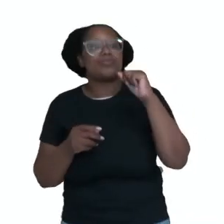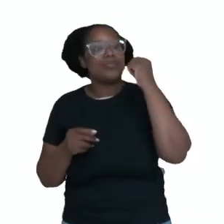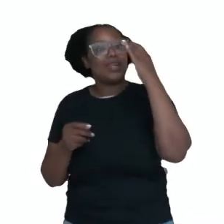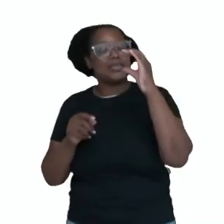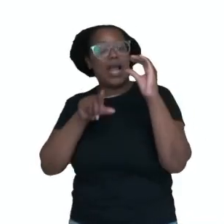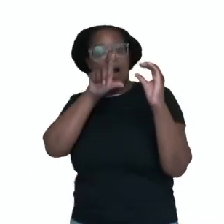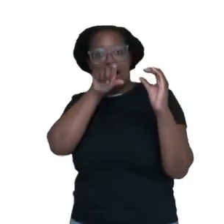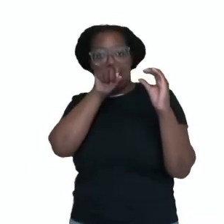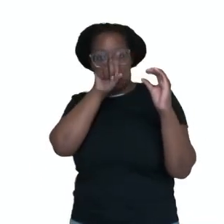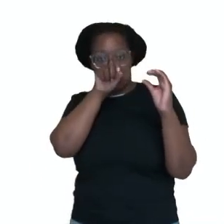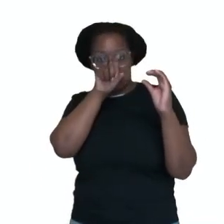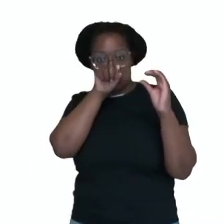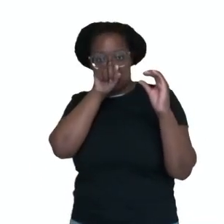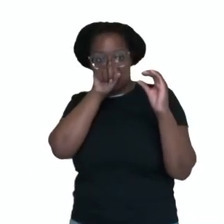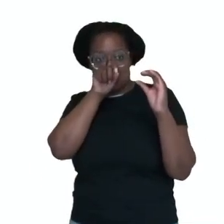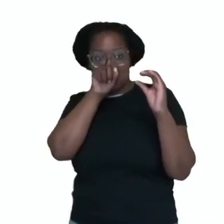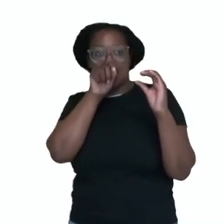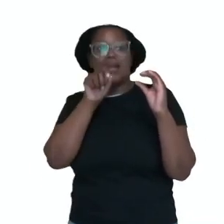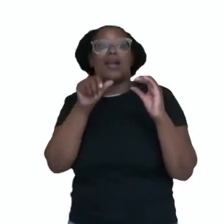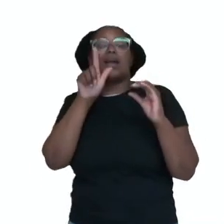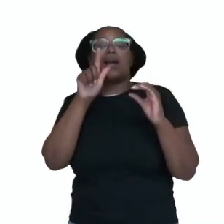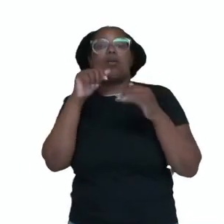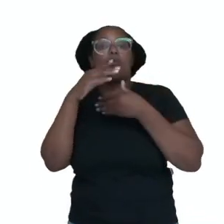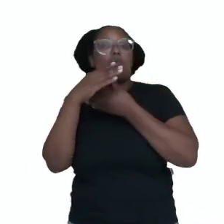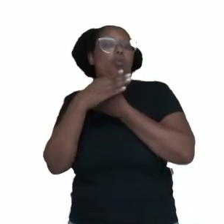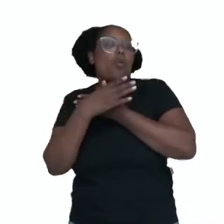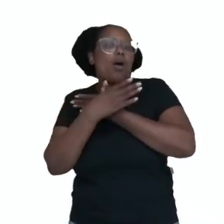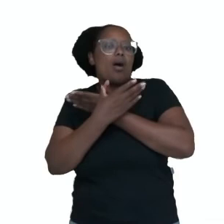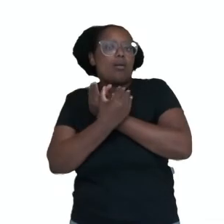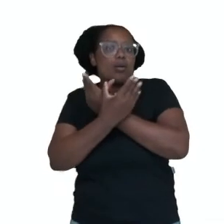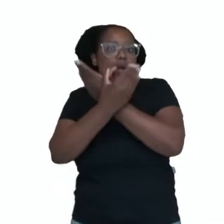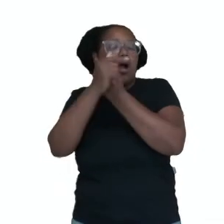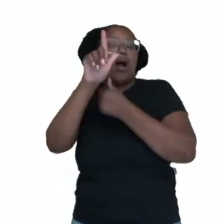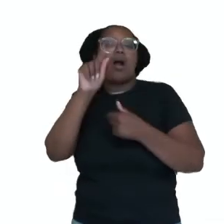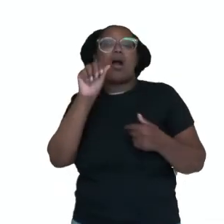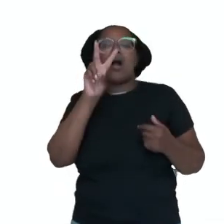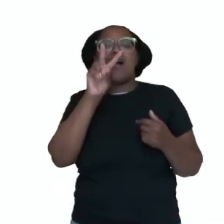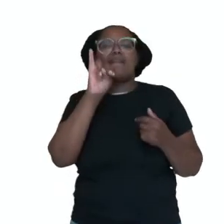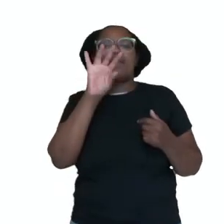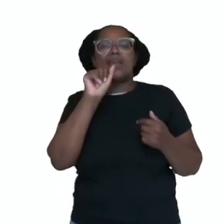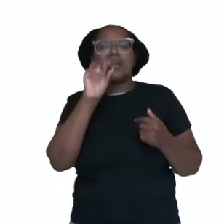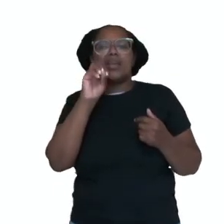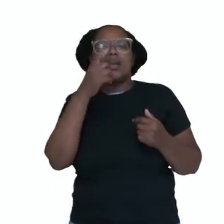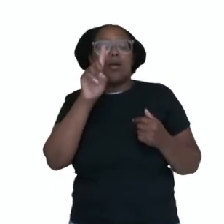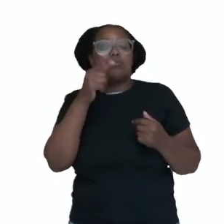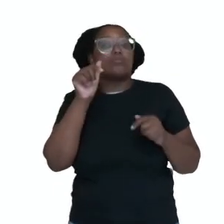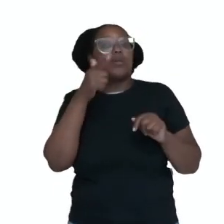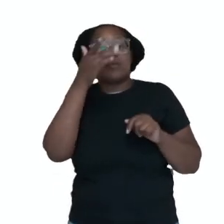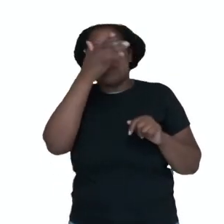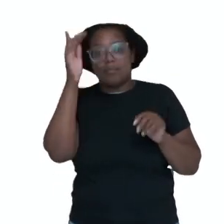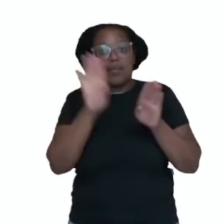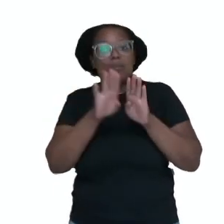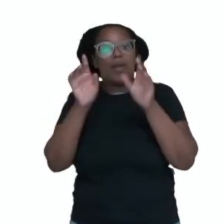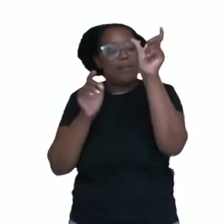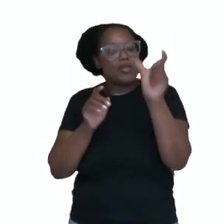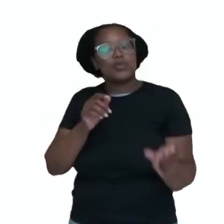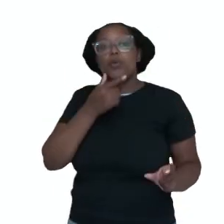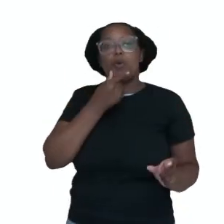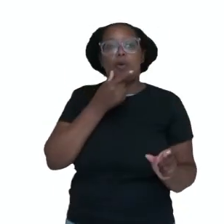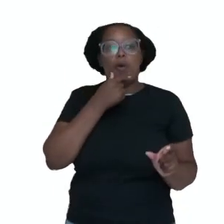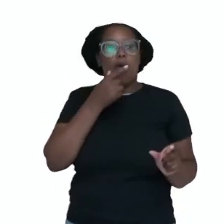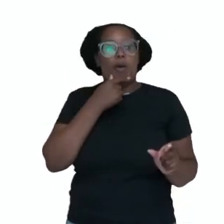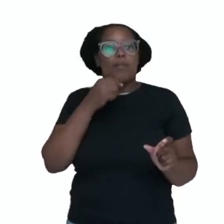Galinha, consumidor secundário. Gavião, consumidor secundário. Homem também pode ser consumidor